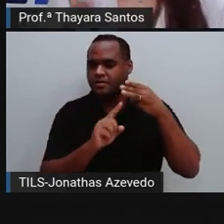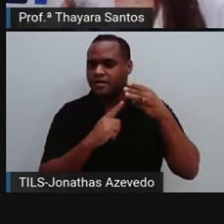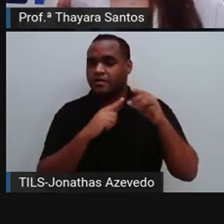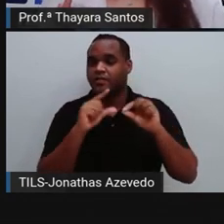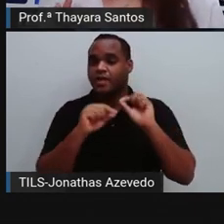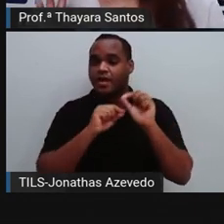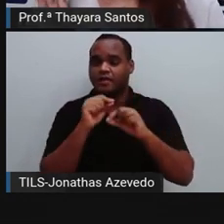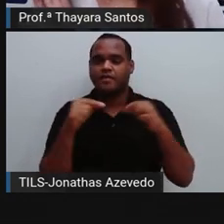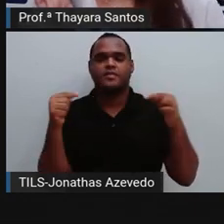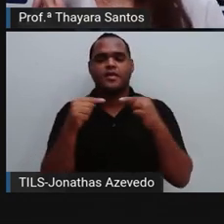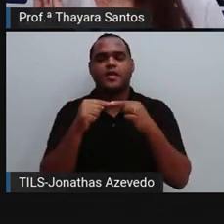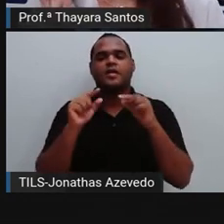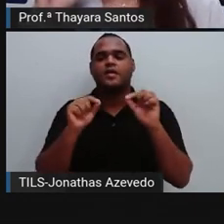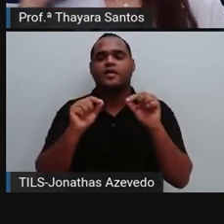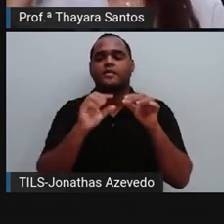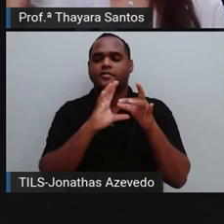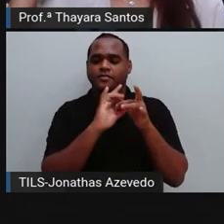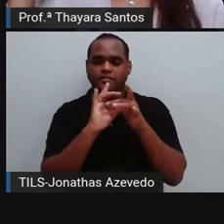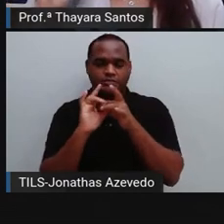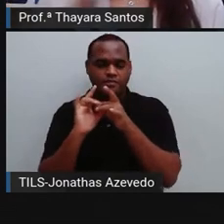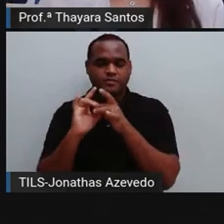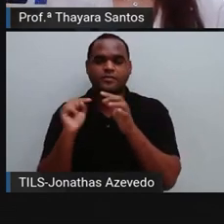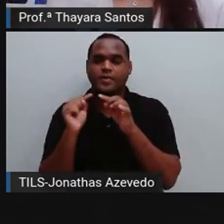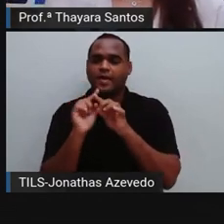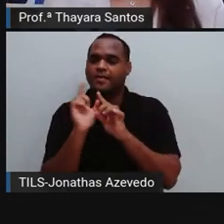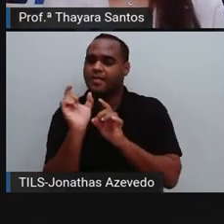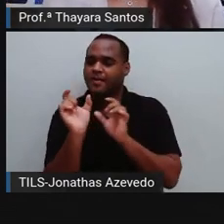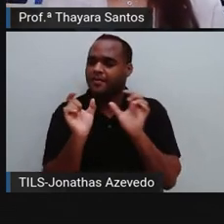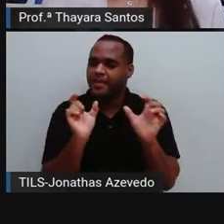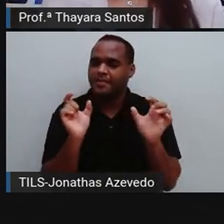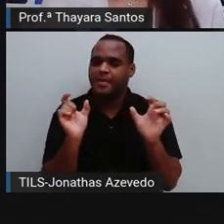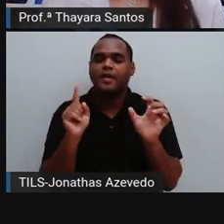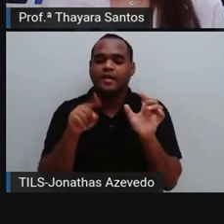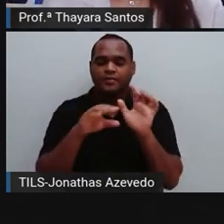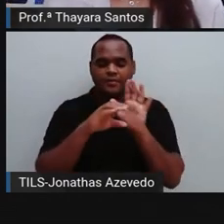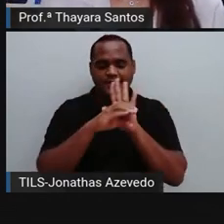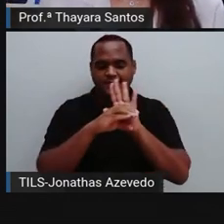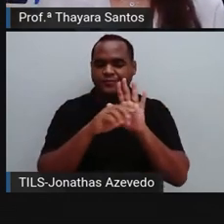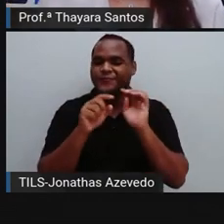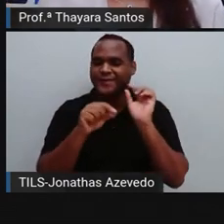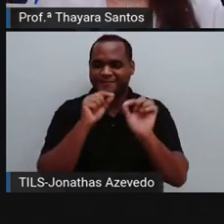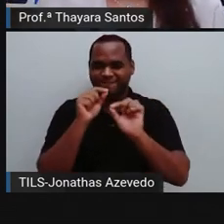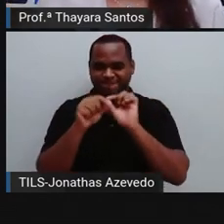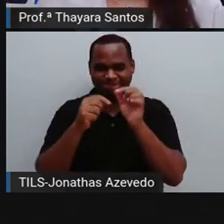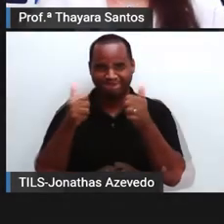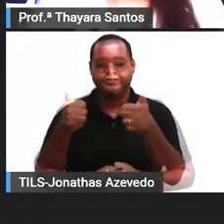térmica, e vocês vão ter que relacionar a palavra com o conceito que vai estar embaixo, tá bom?